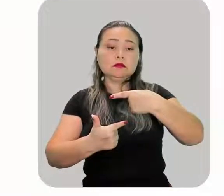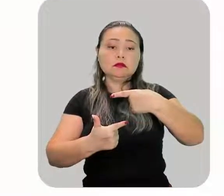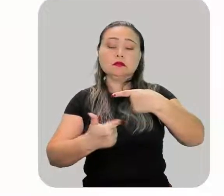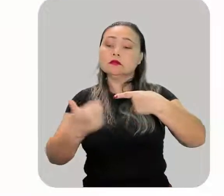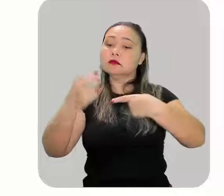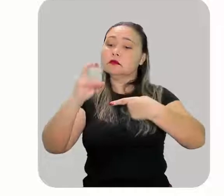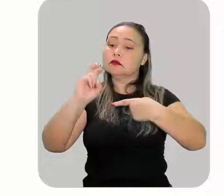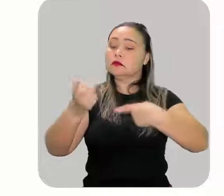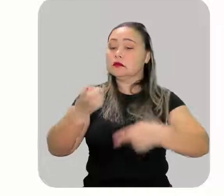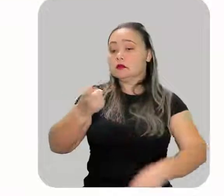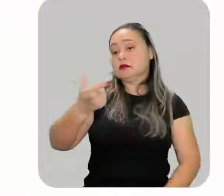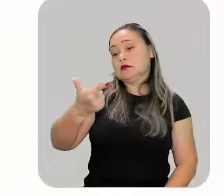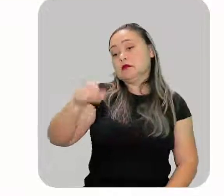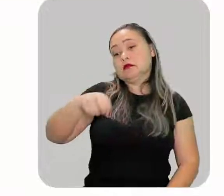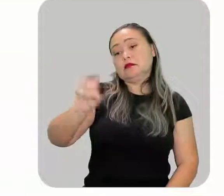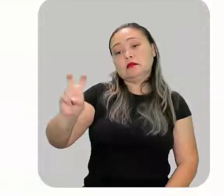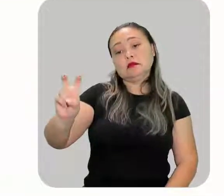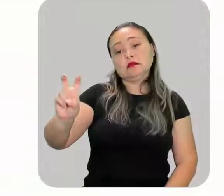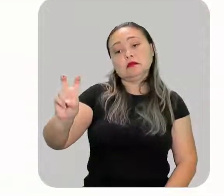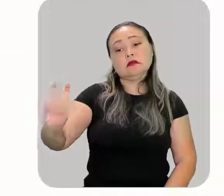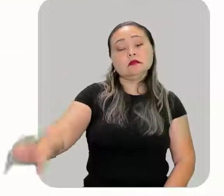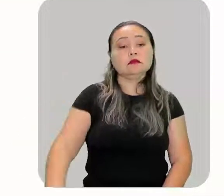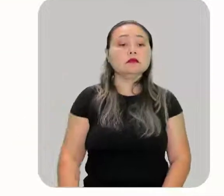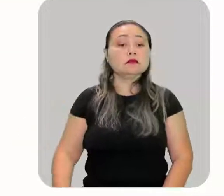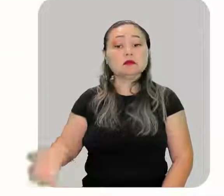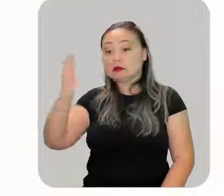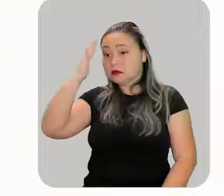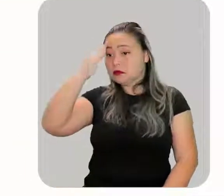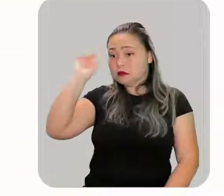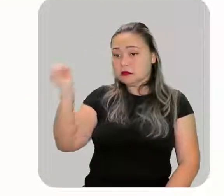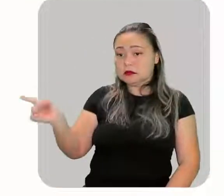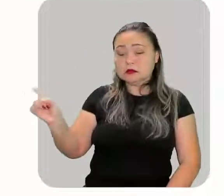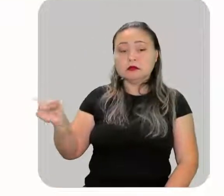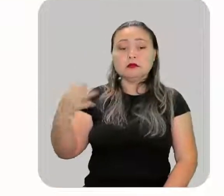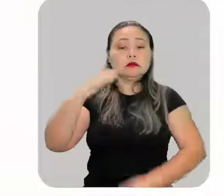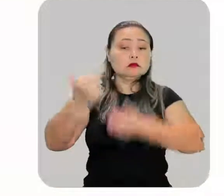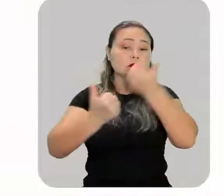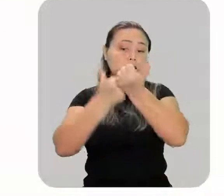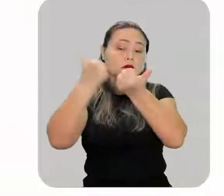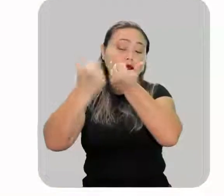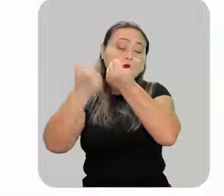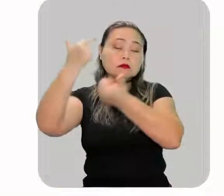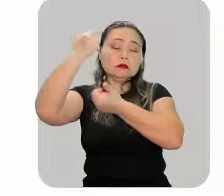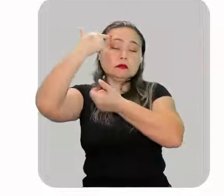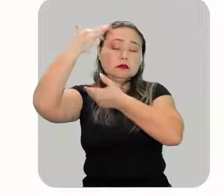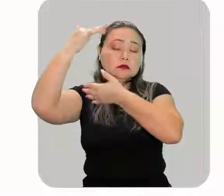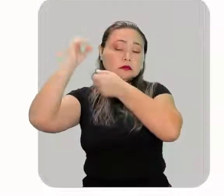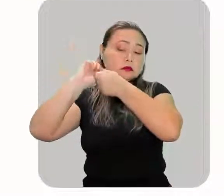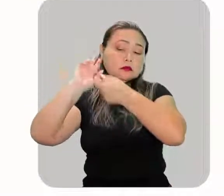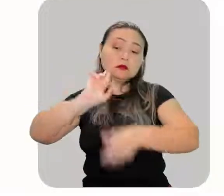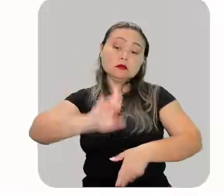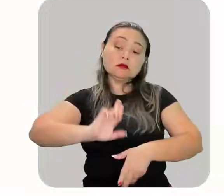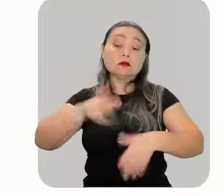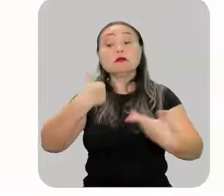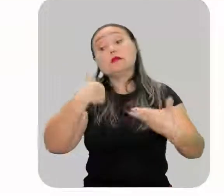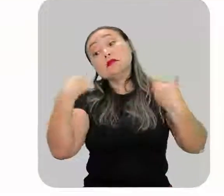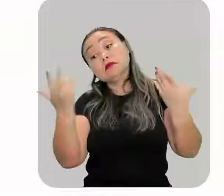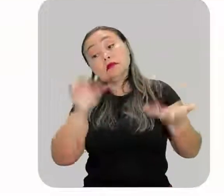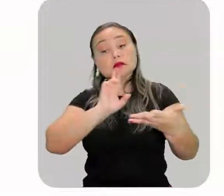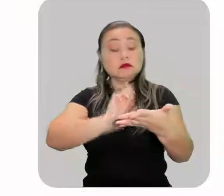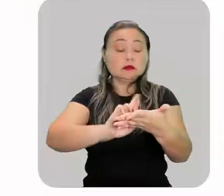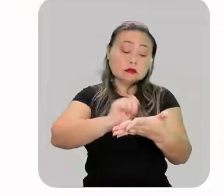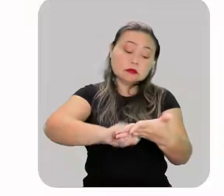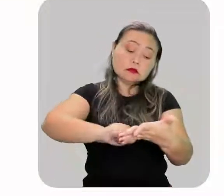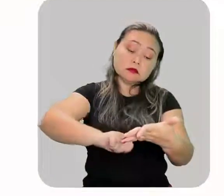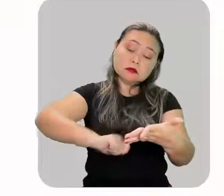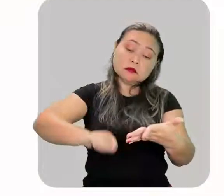X é igual a 2,5. Entendeu? Então, seja substituindo mentalmente pelo raciocínio lógico, ou seja, resolvendo a